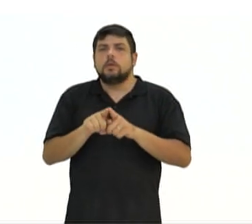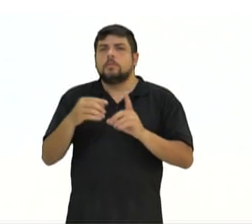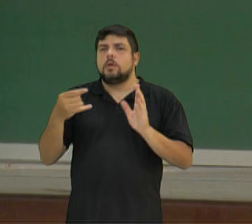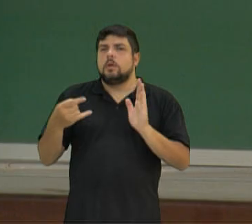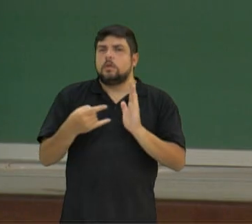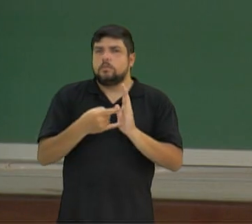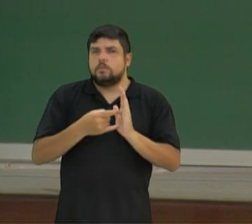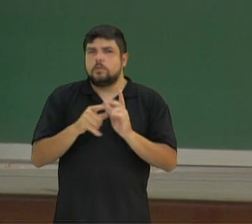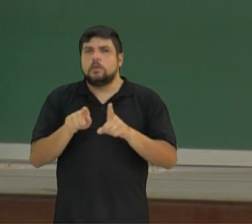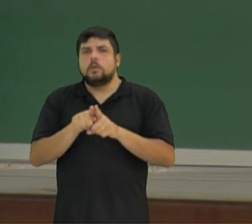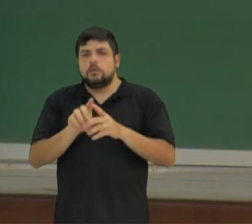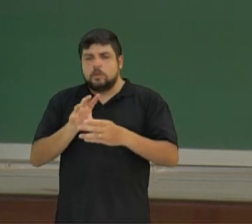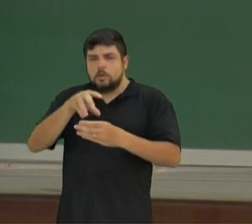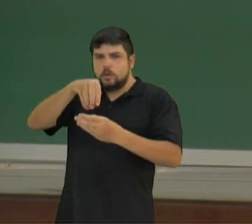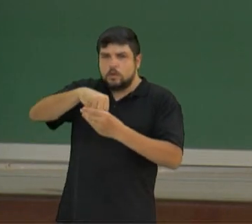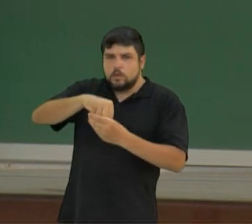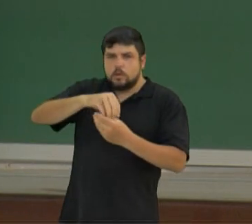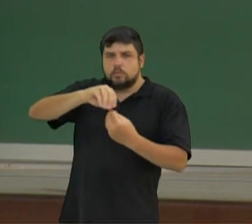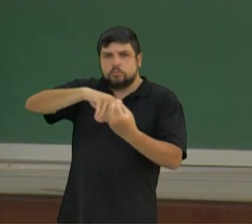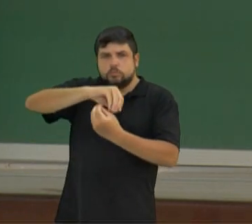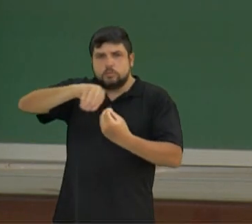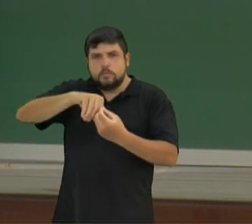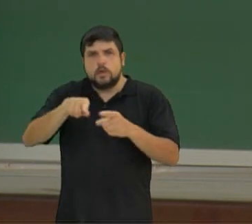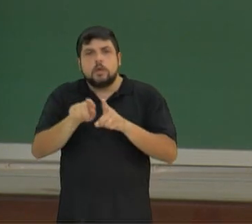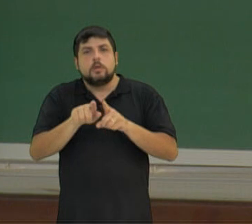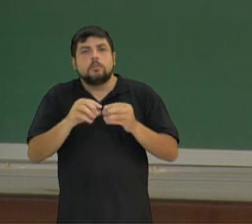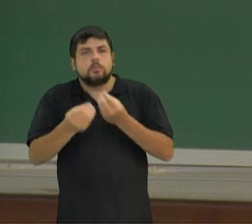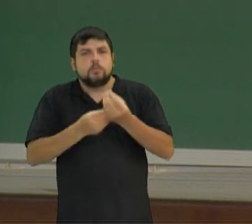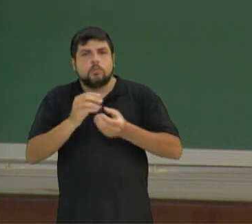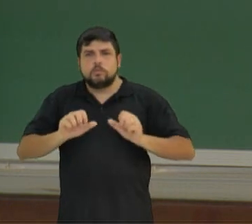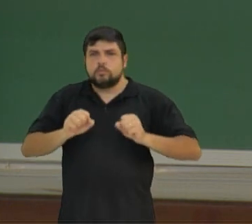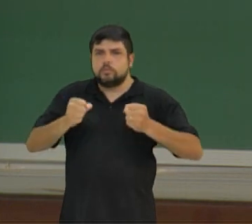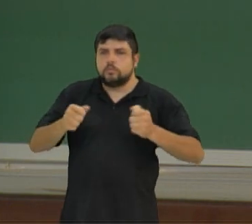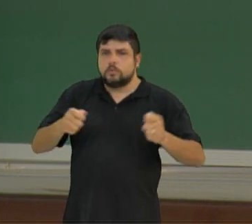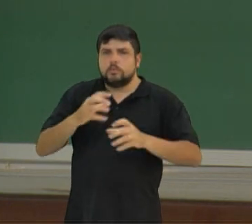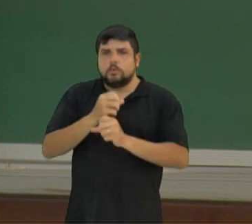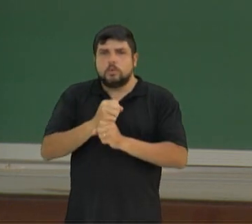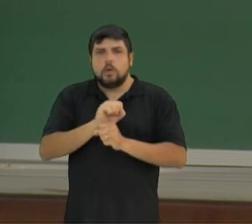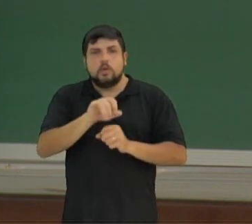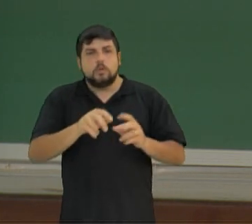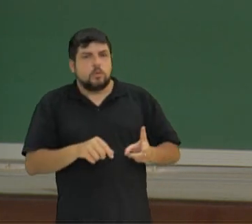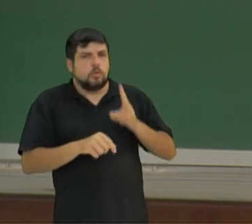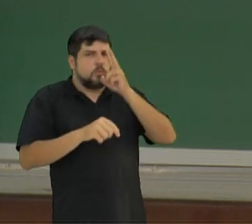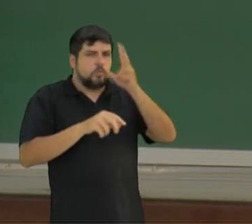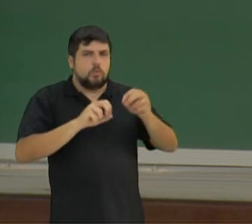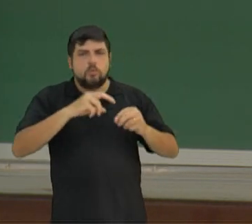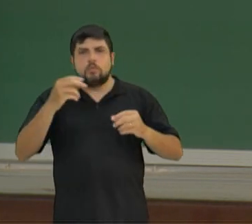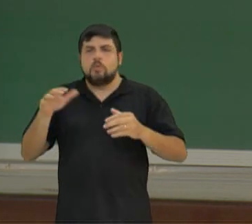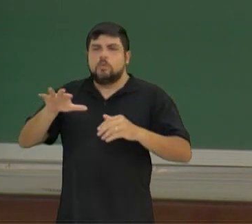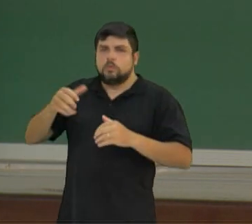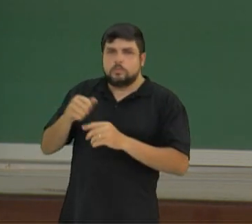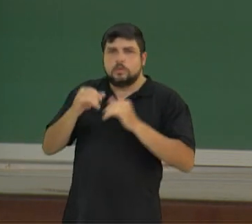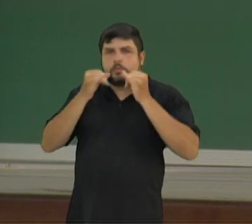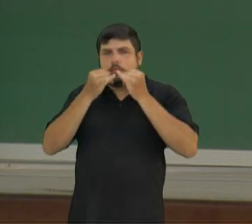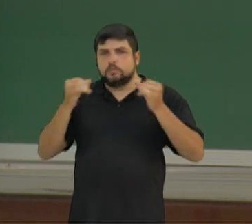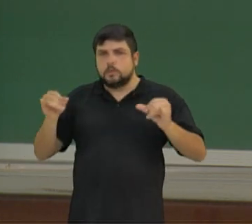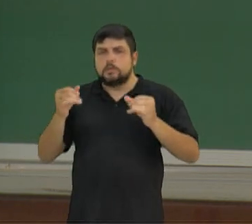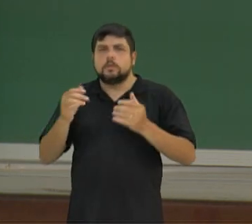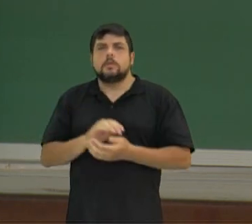os componentes da pilha e o potencial que a gente pode calcular quanto mais potente ou menos potente for a energia que a pilha